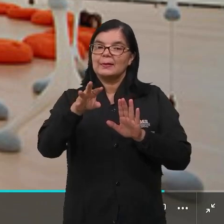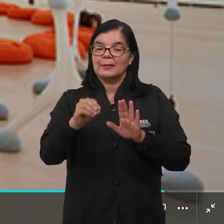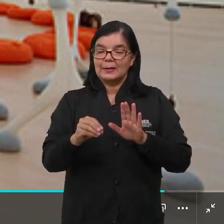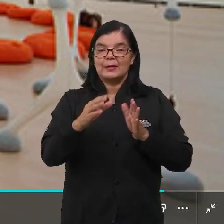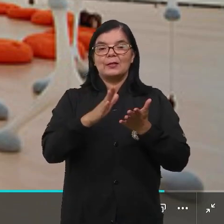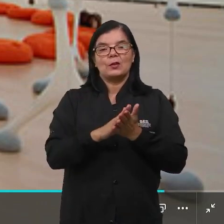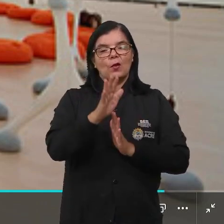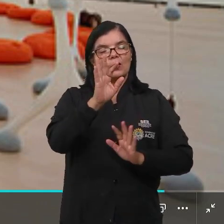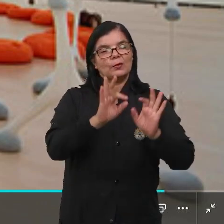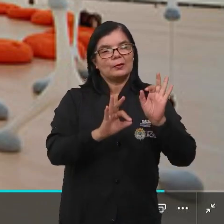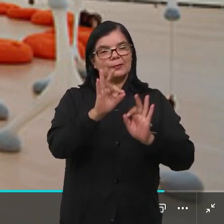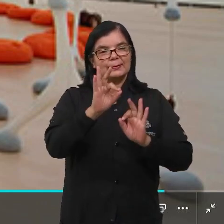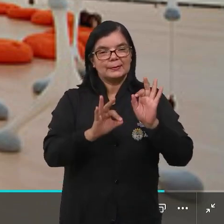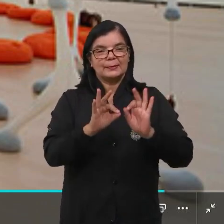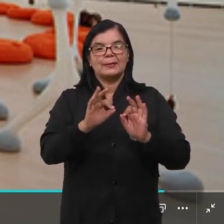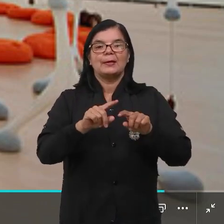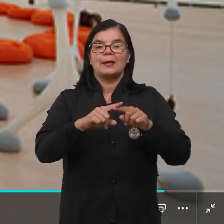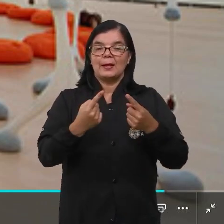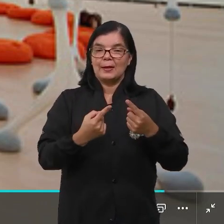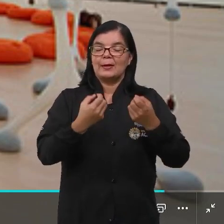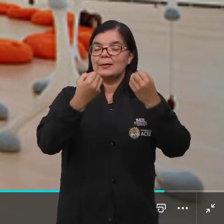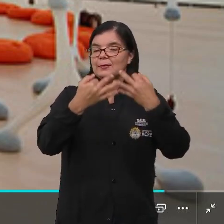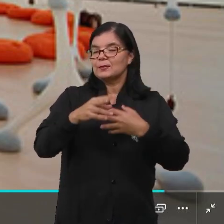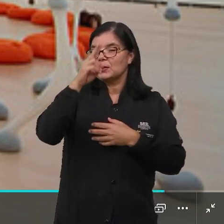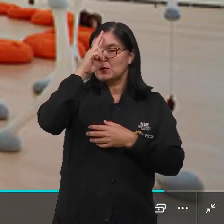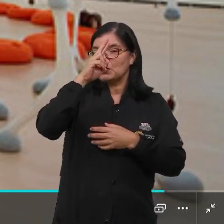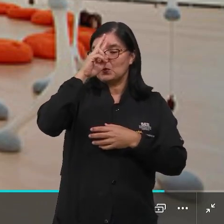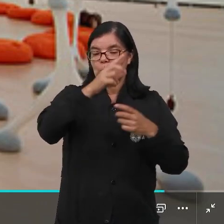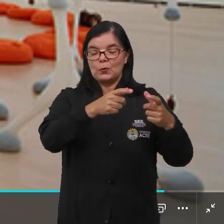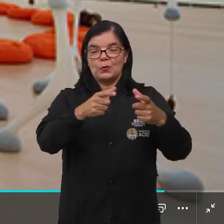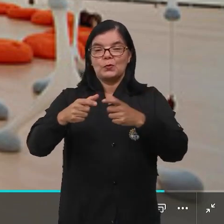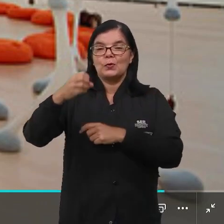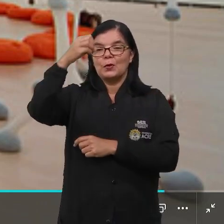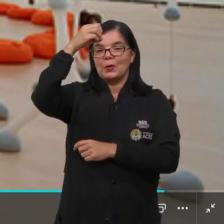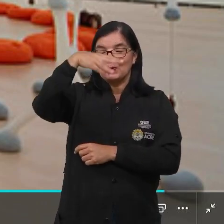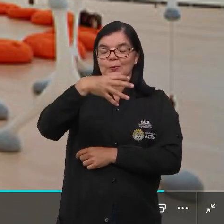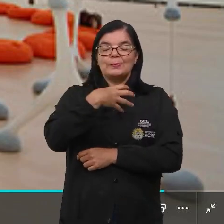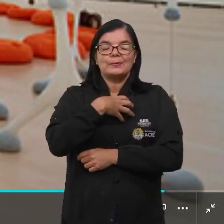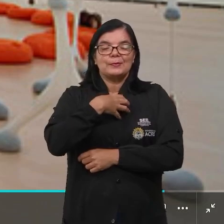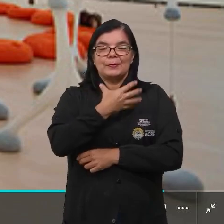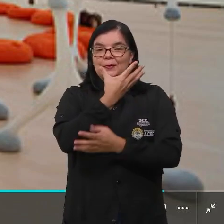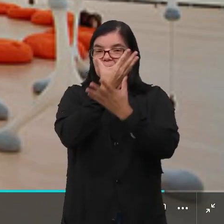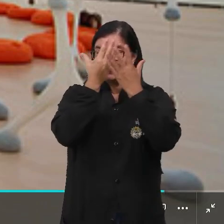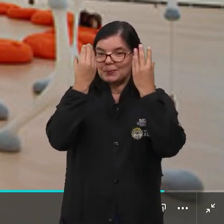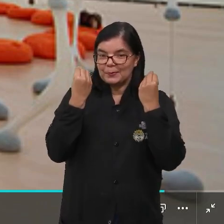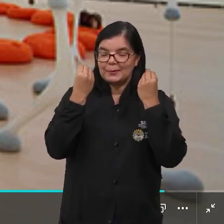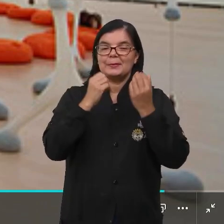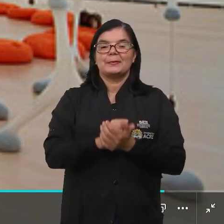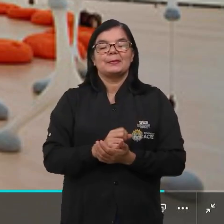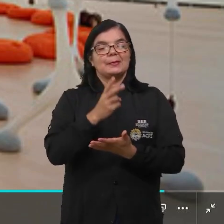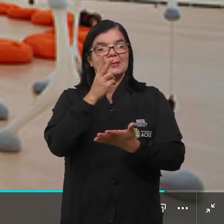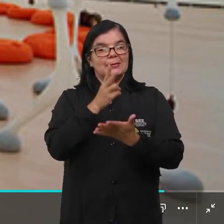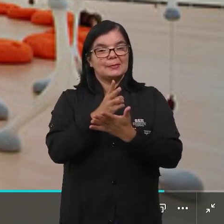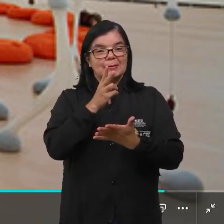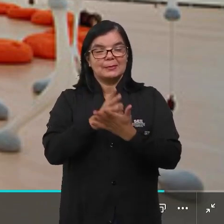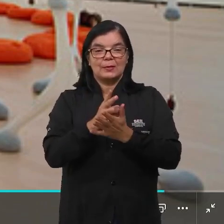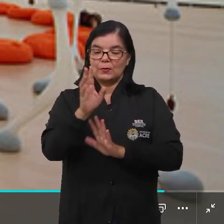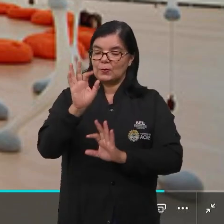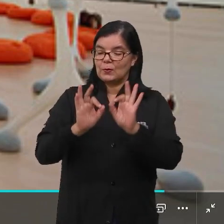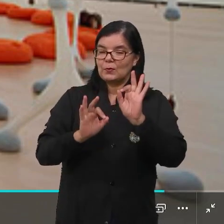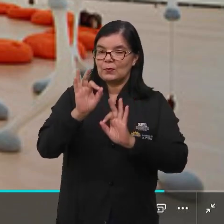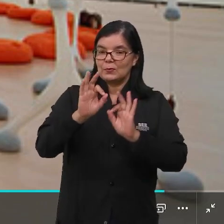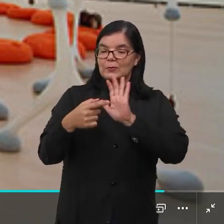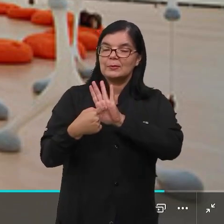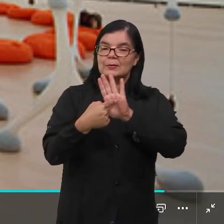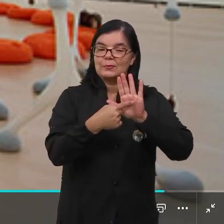Então, montar uma exposição é contar uma história com espaço, luz e sensações. Não esqueça disso. Sempre que for organizar